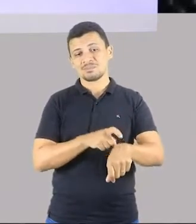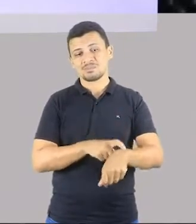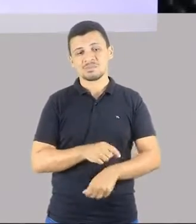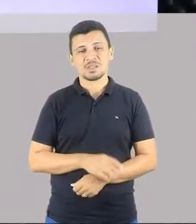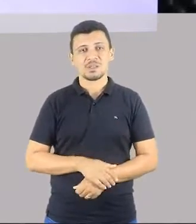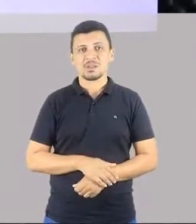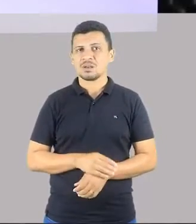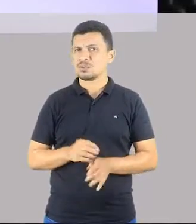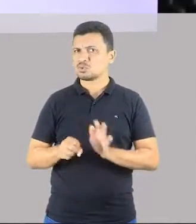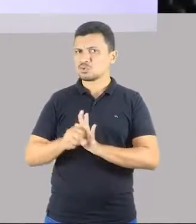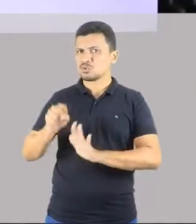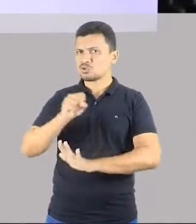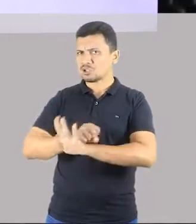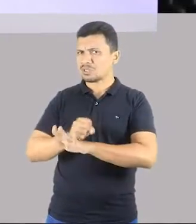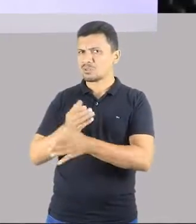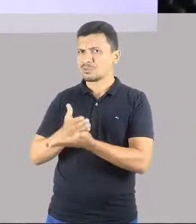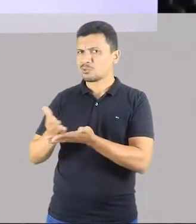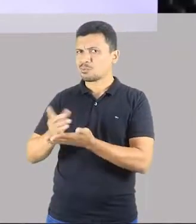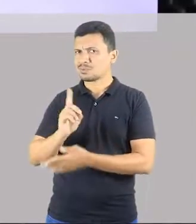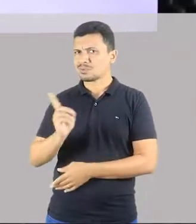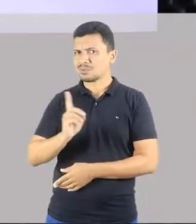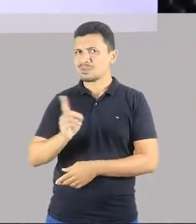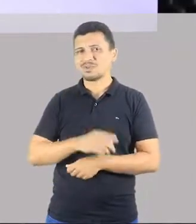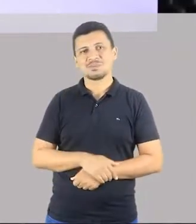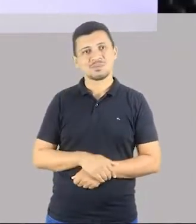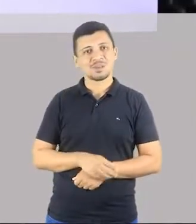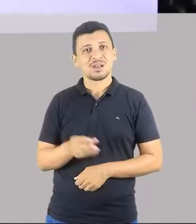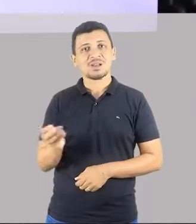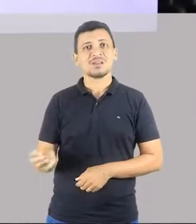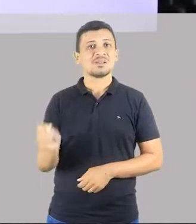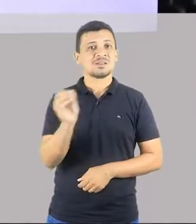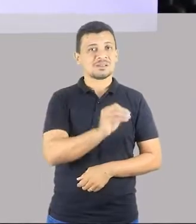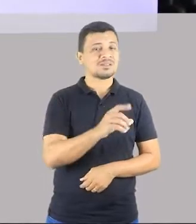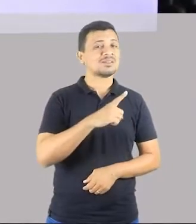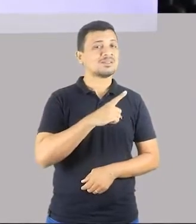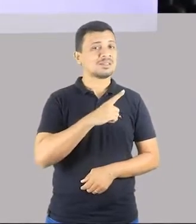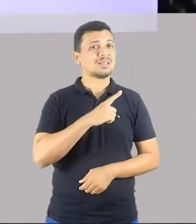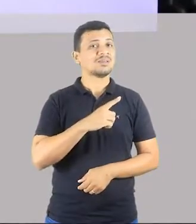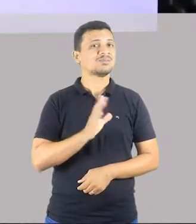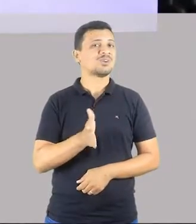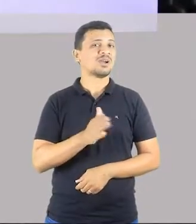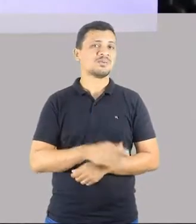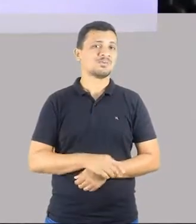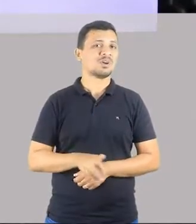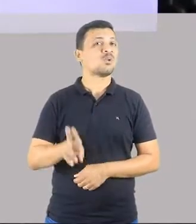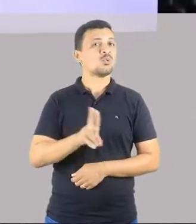comecei com o sujeito. Então, se eu não começo com o sujeito, eu já tenho uma anteposição